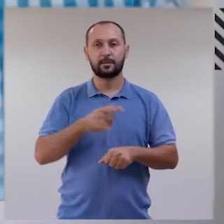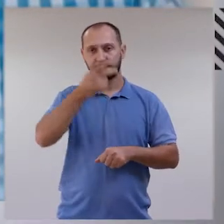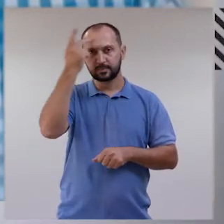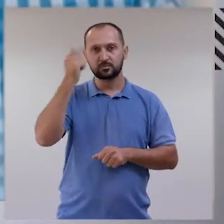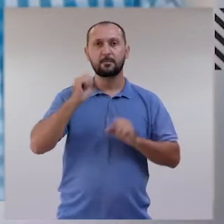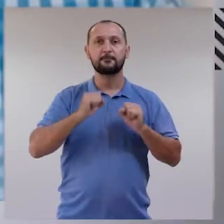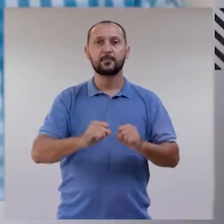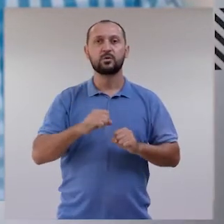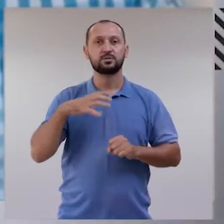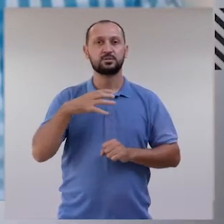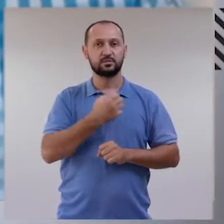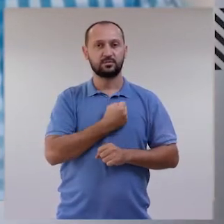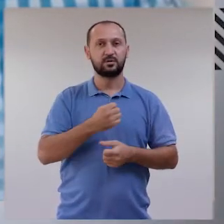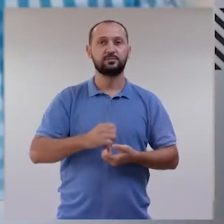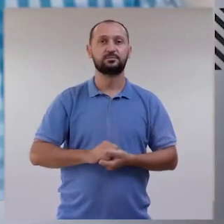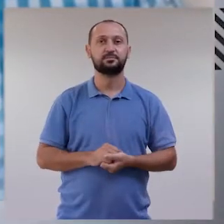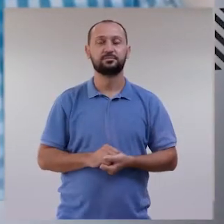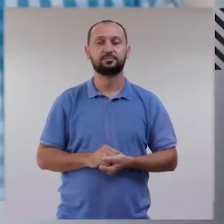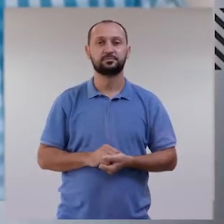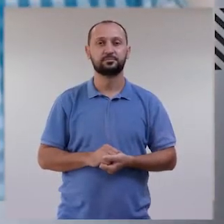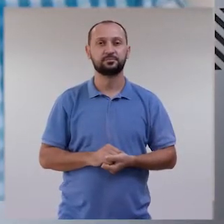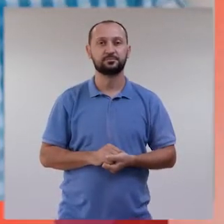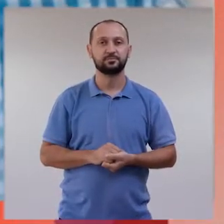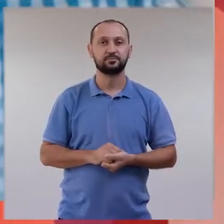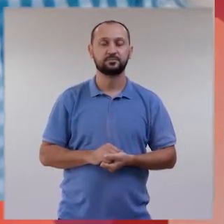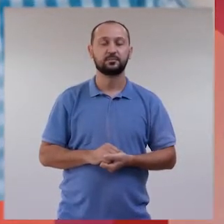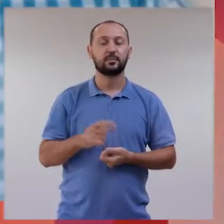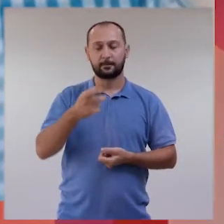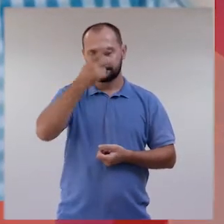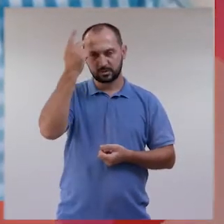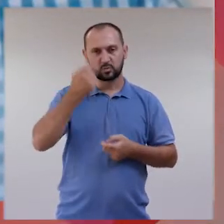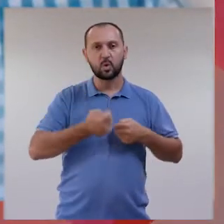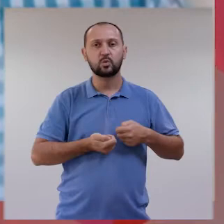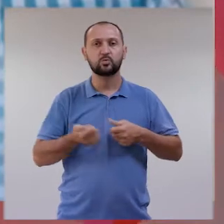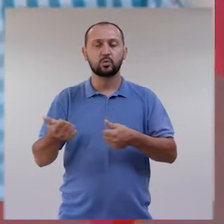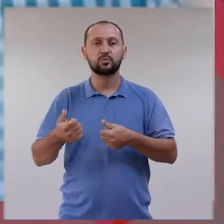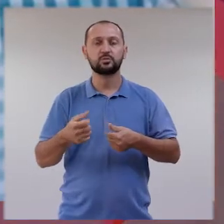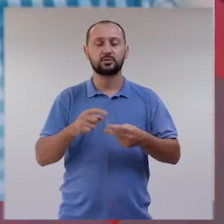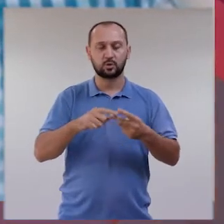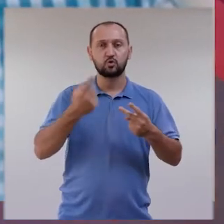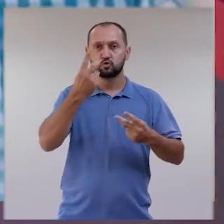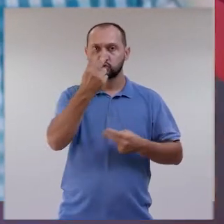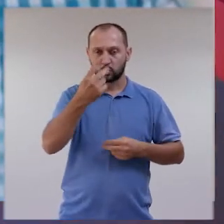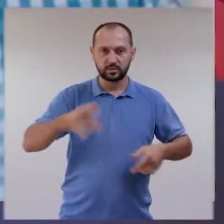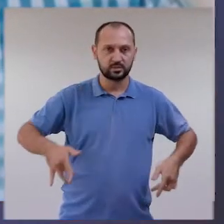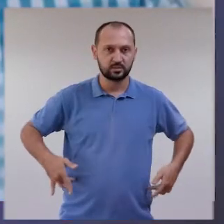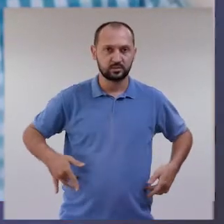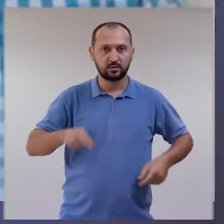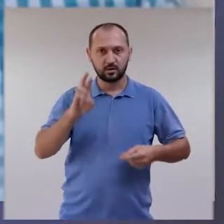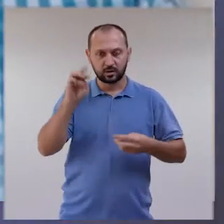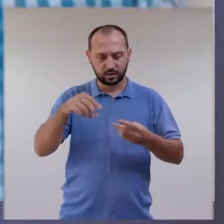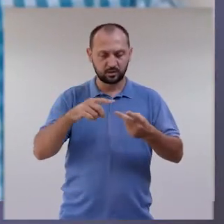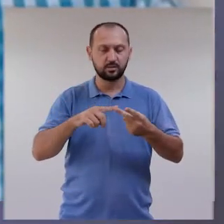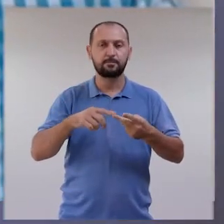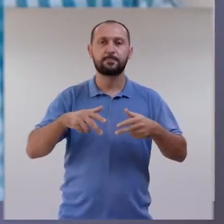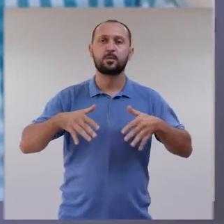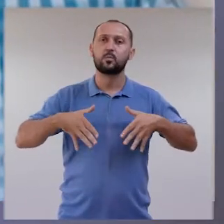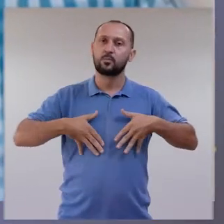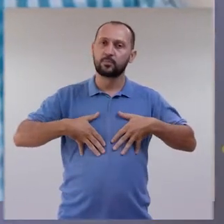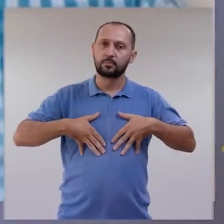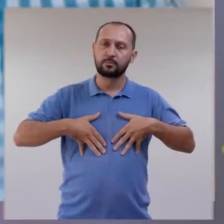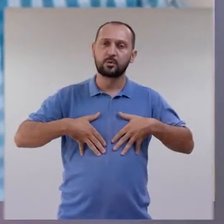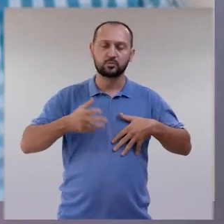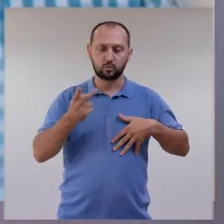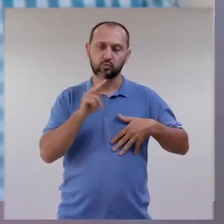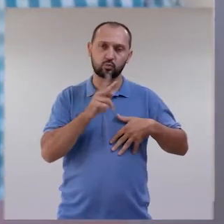um doador de órgãos pode salvar. Então, um doador, ele doa, olha, 2 rins, no caso, o pulmão pode